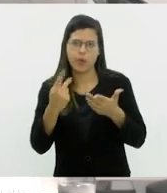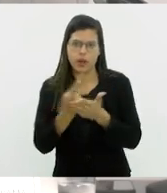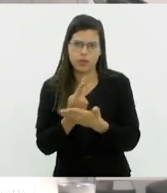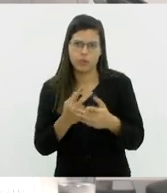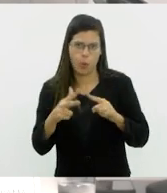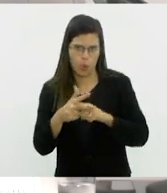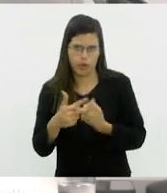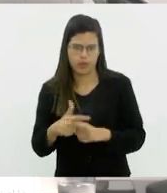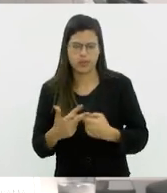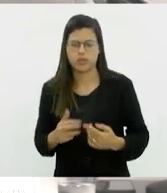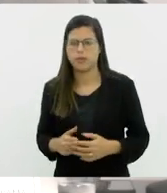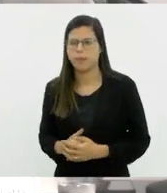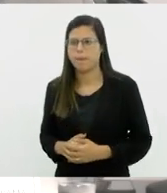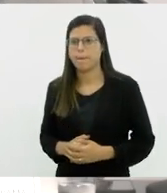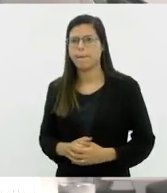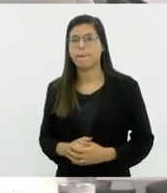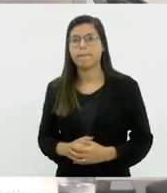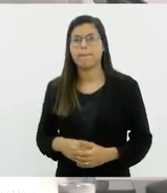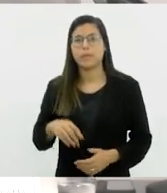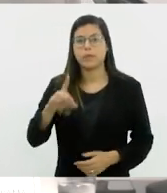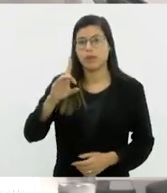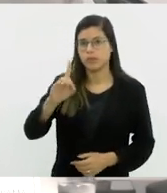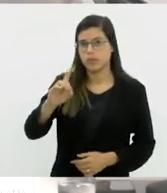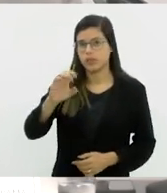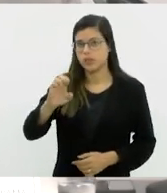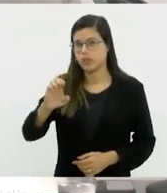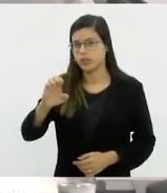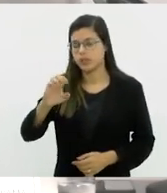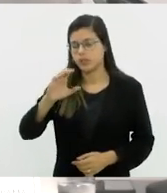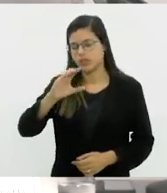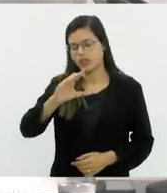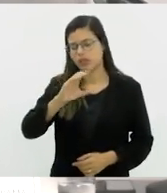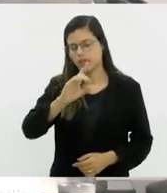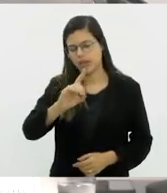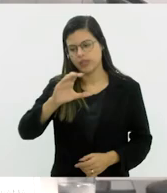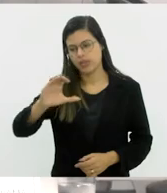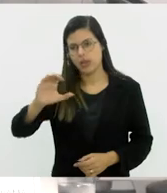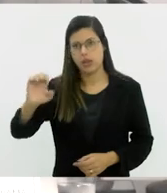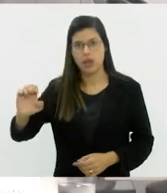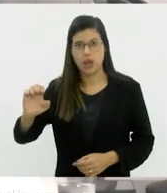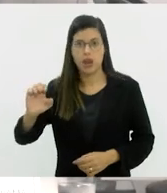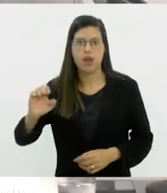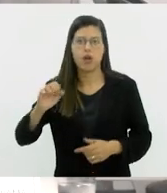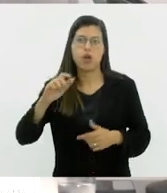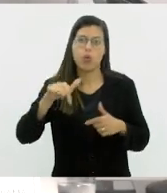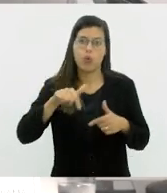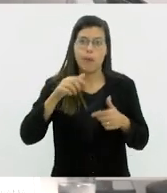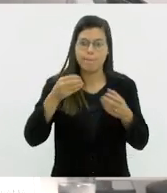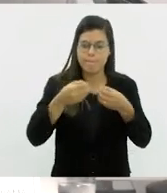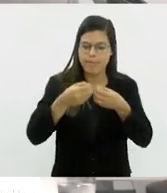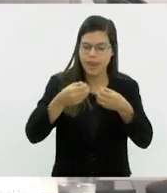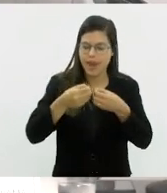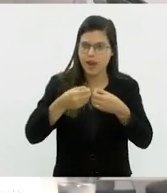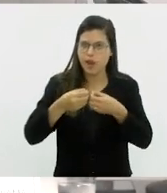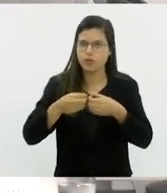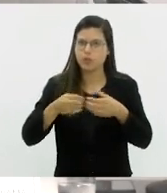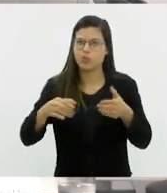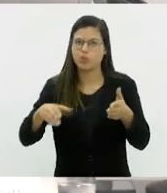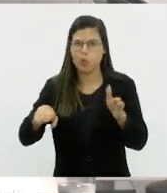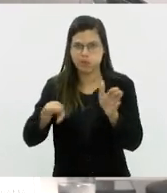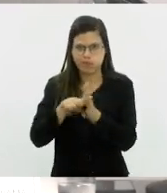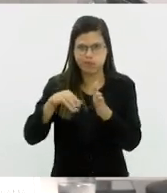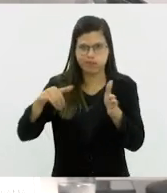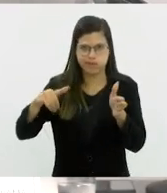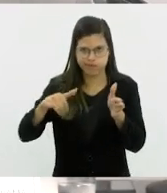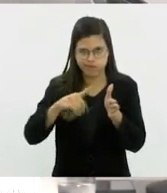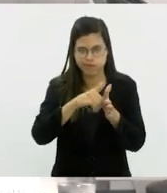Que o DSEA, quando são as áreas próximas dos aeroportos que podem interferir nos voos, há um tipo de